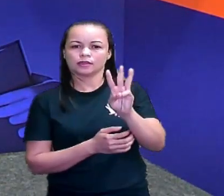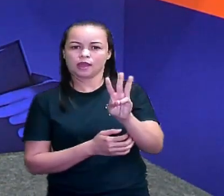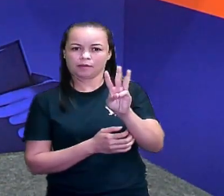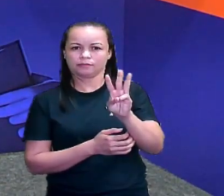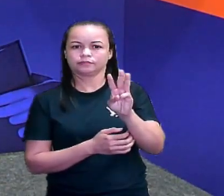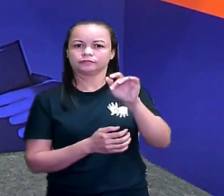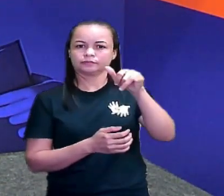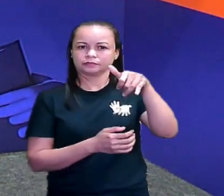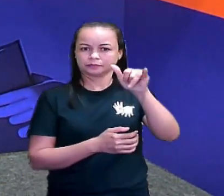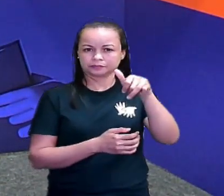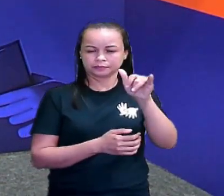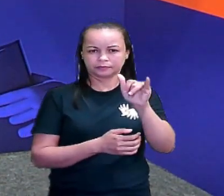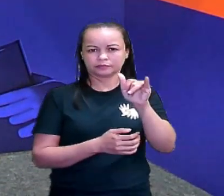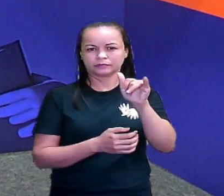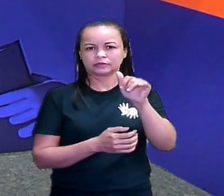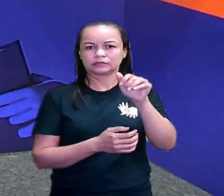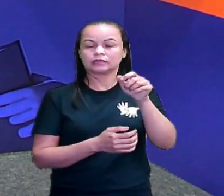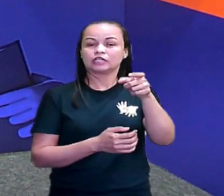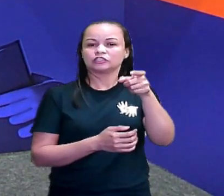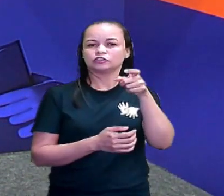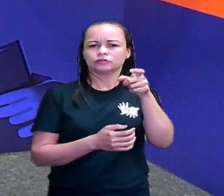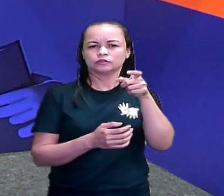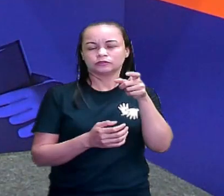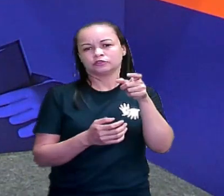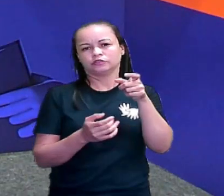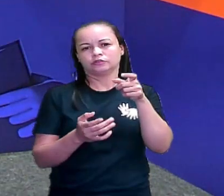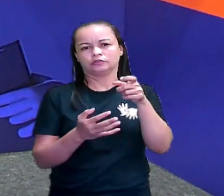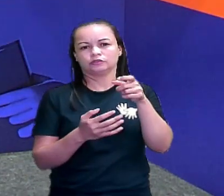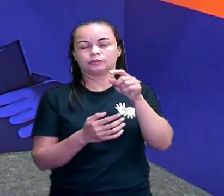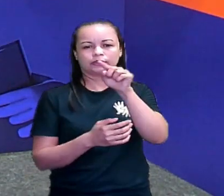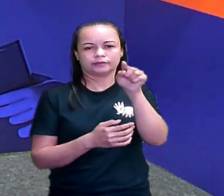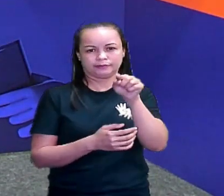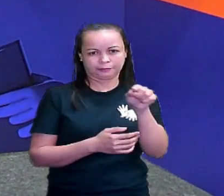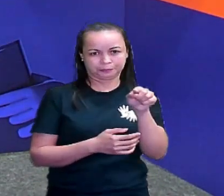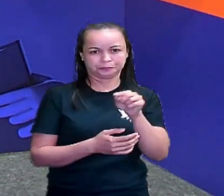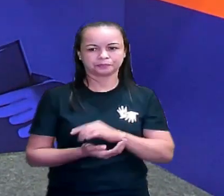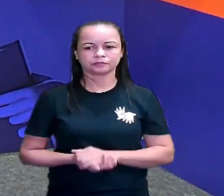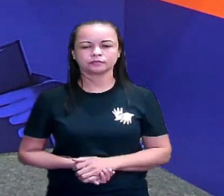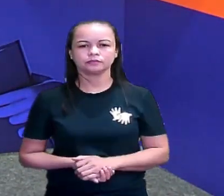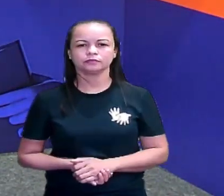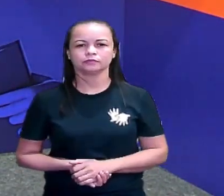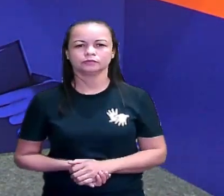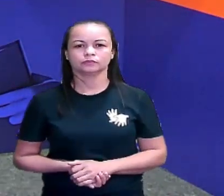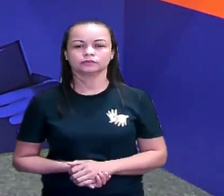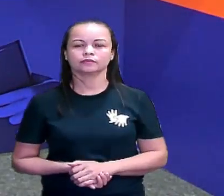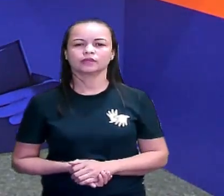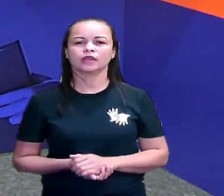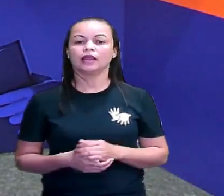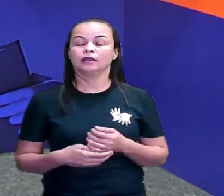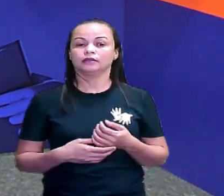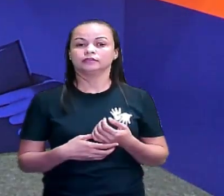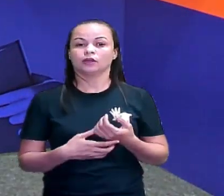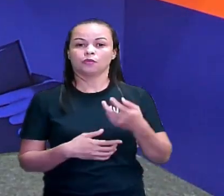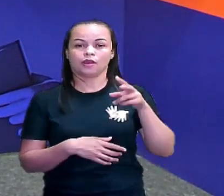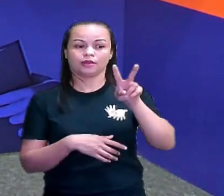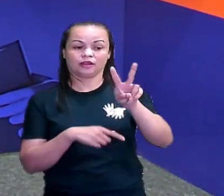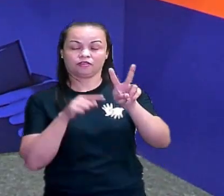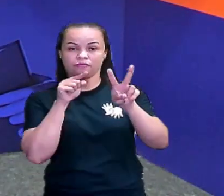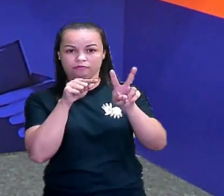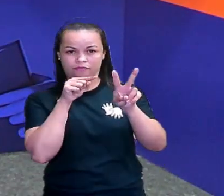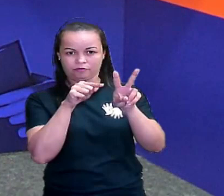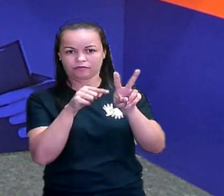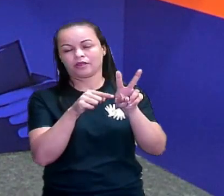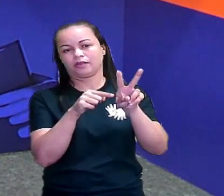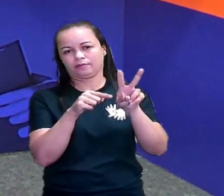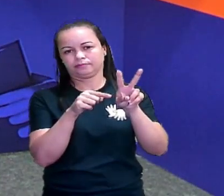la X, la Y e la Z. Então, a letra V, nosso V de